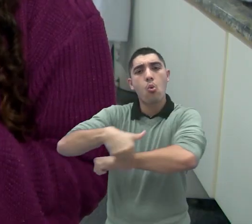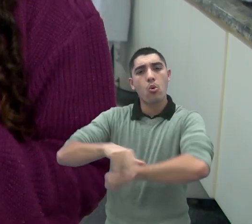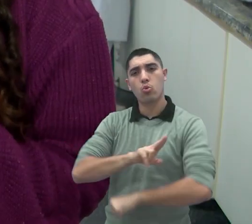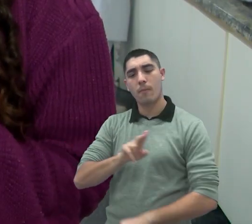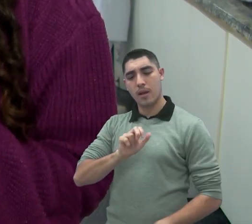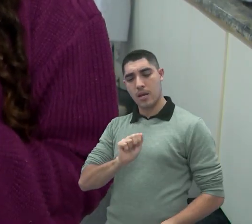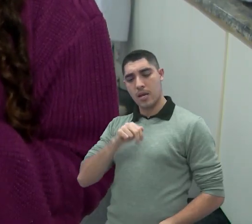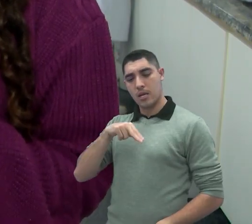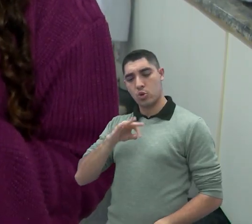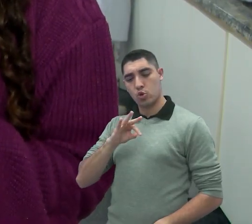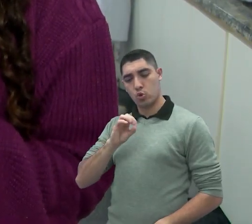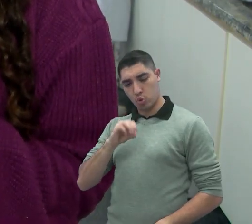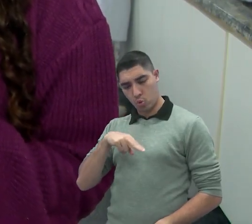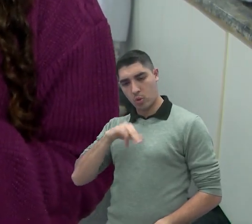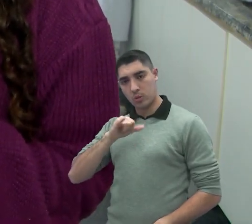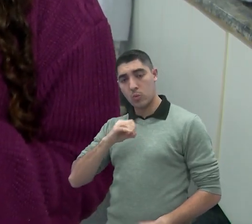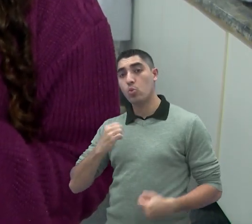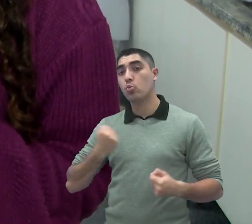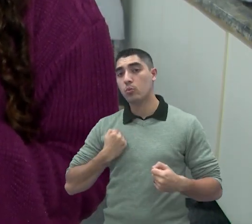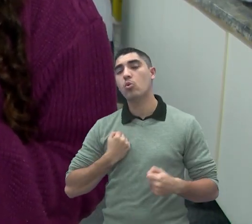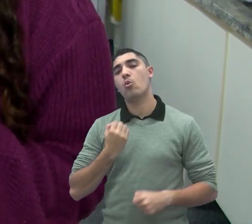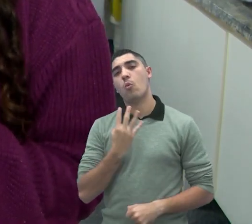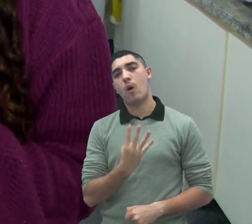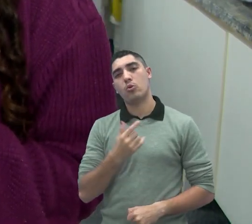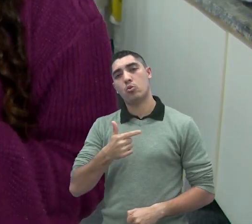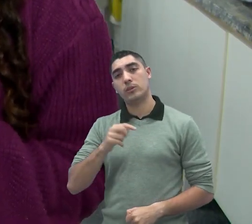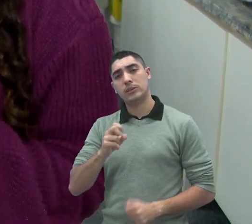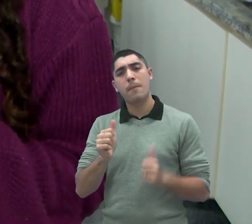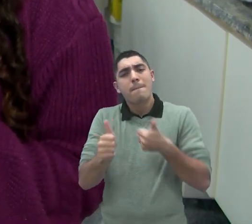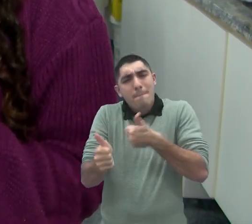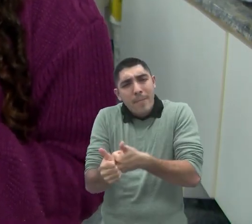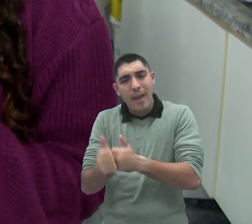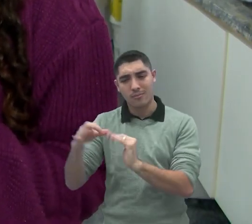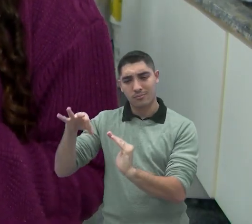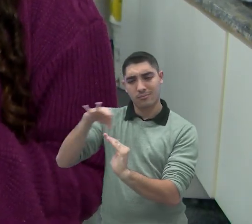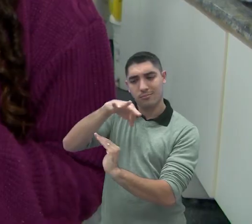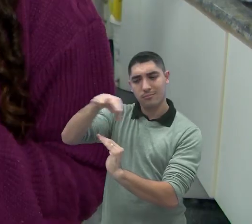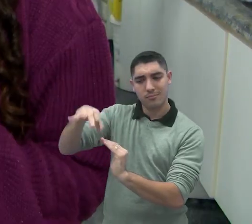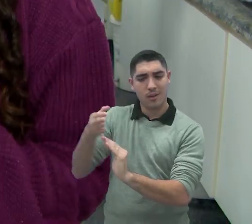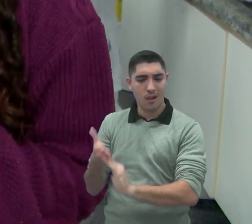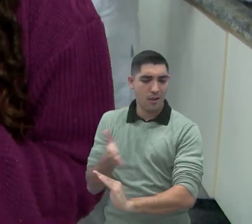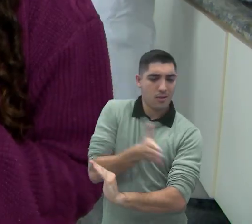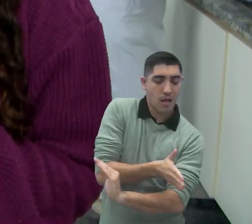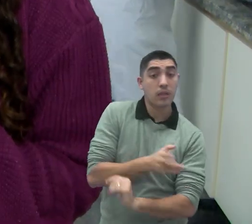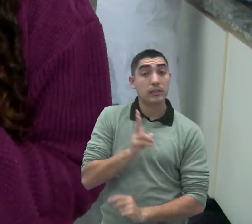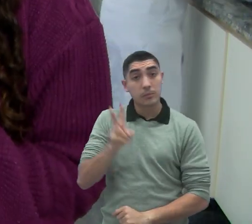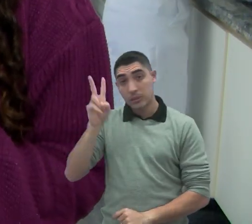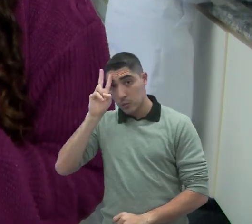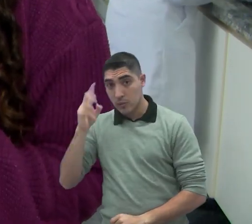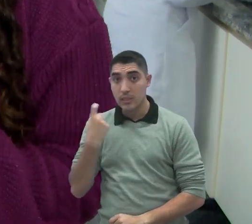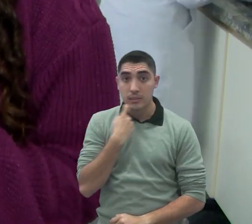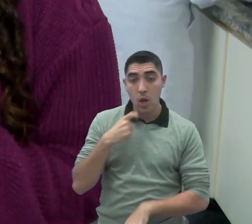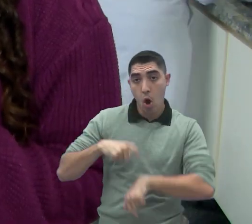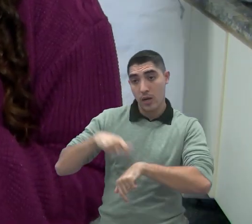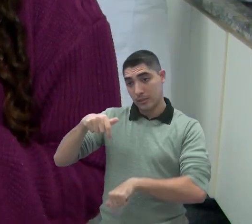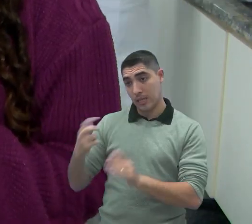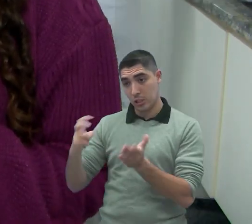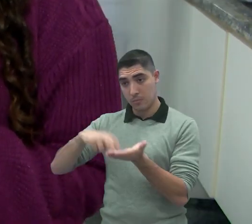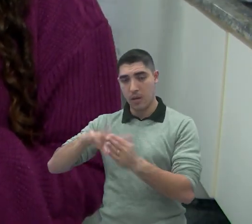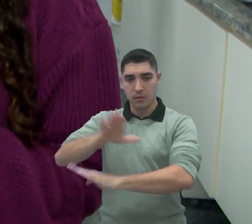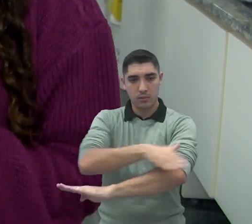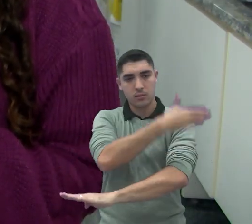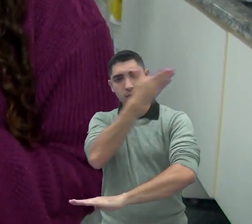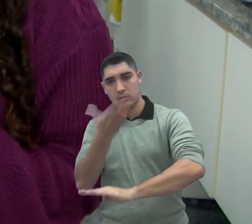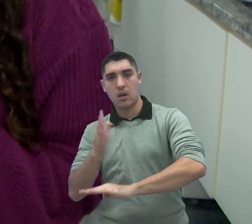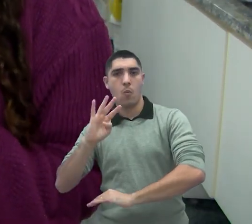ser feitas na Rua Antônio Sais, número 425, ao lado da Santa Casa da cidade, sempre de segunda a sexta, das